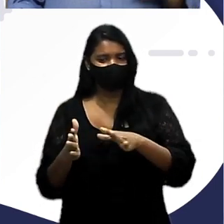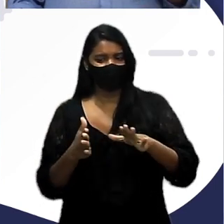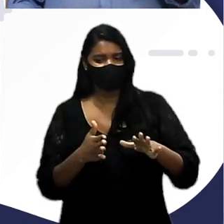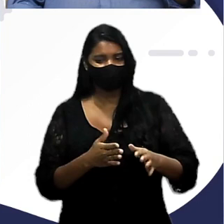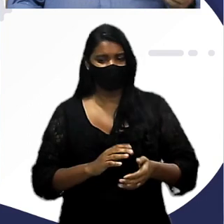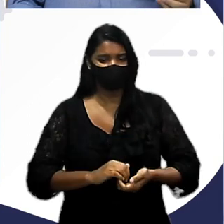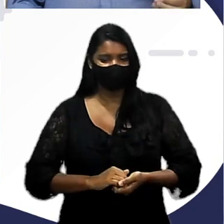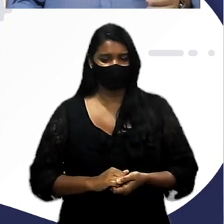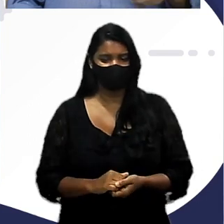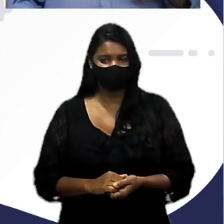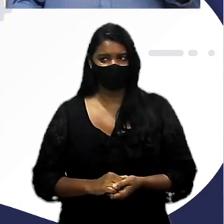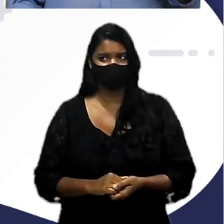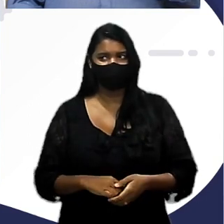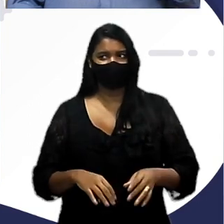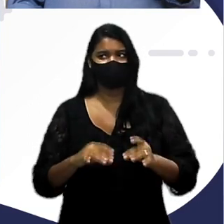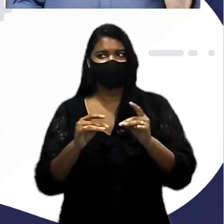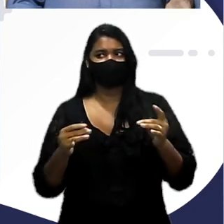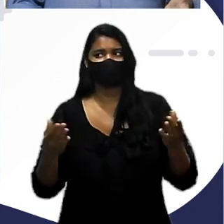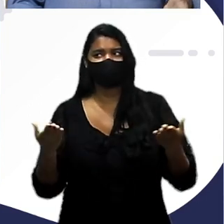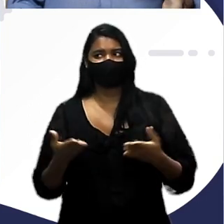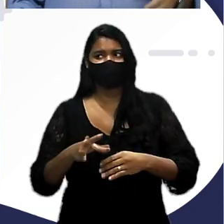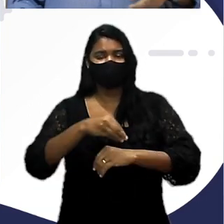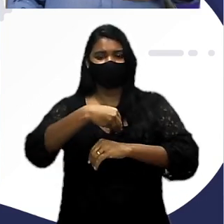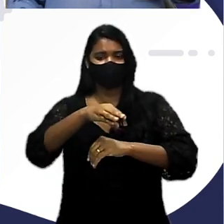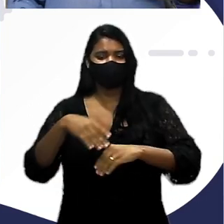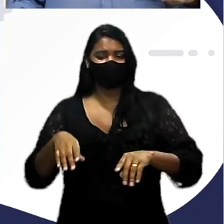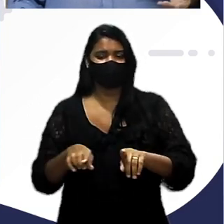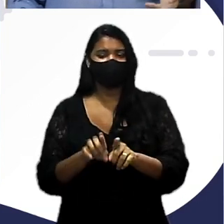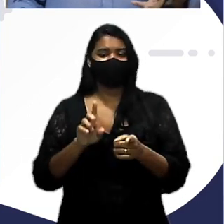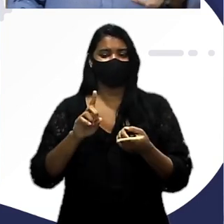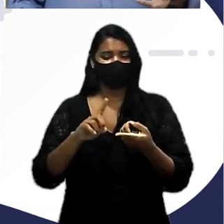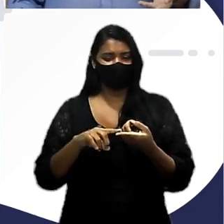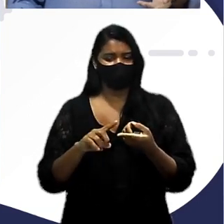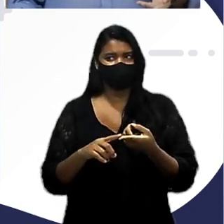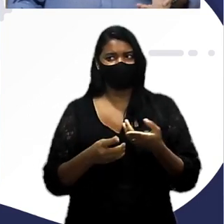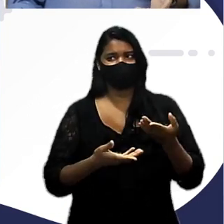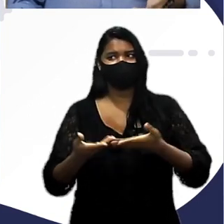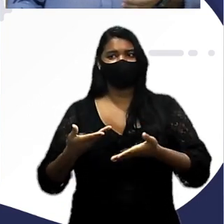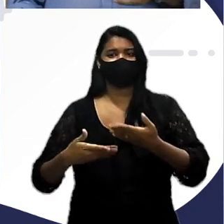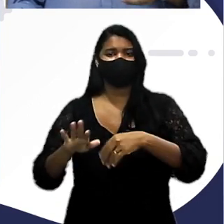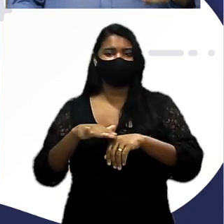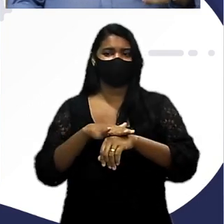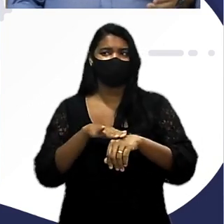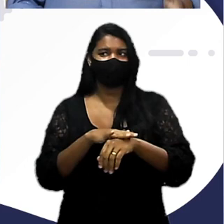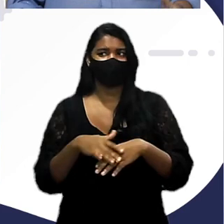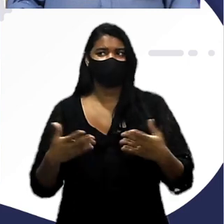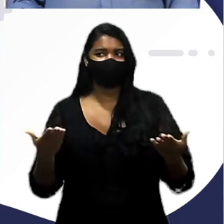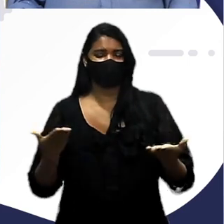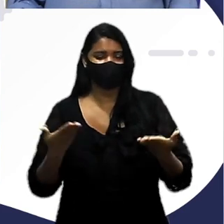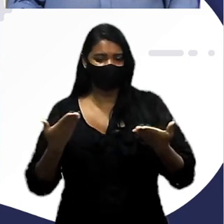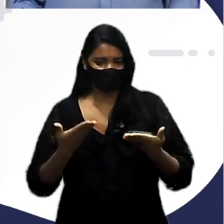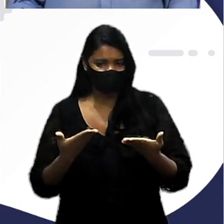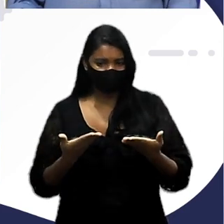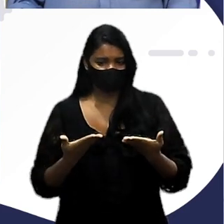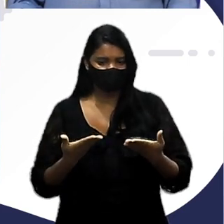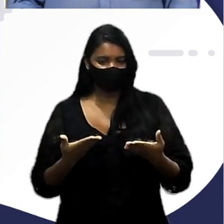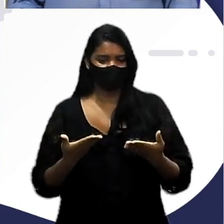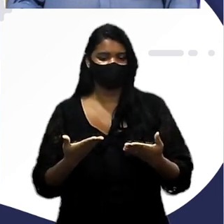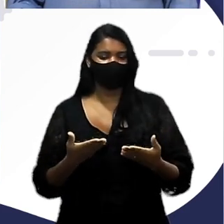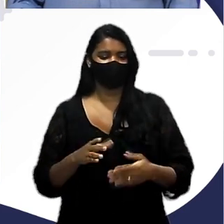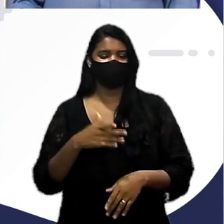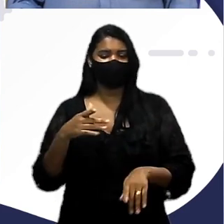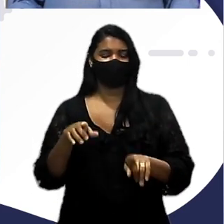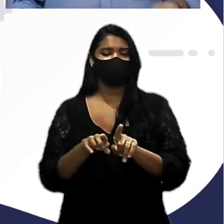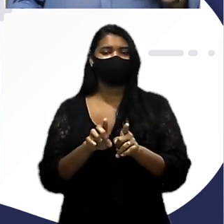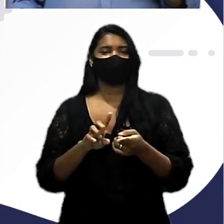um outro elemento que vem contribuir para essa nossa conversa de hoje como base é a questão da